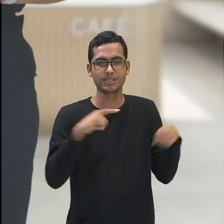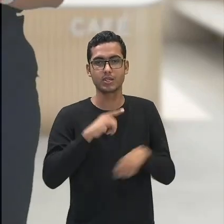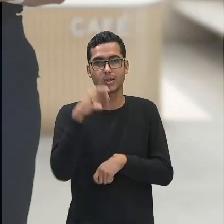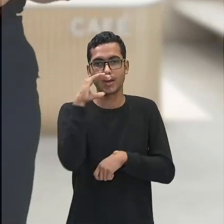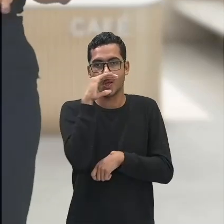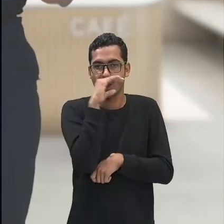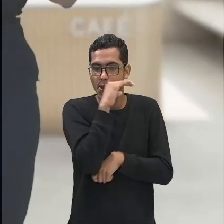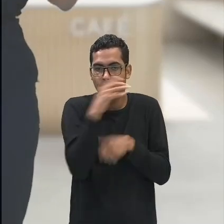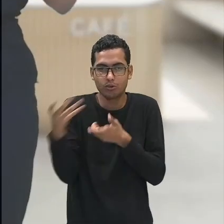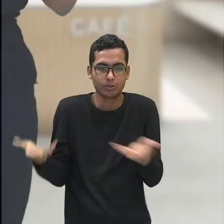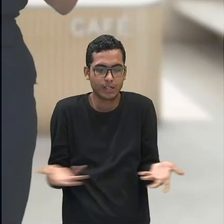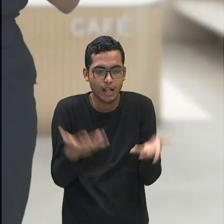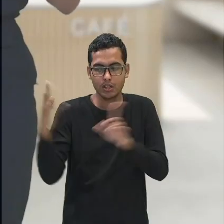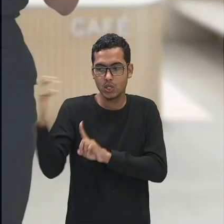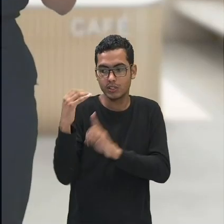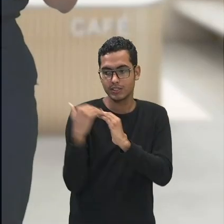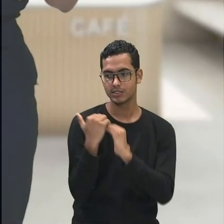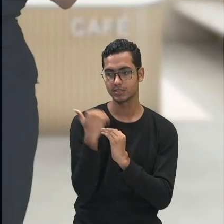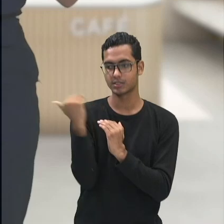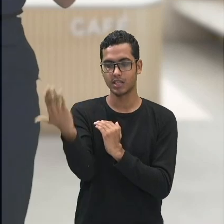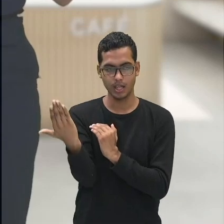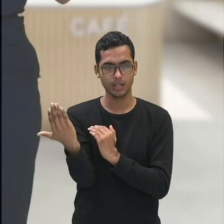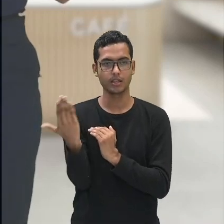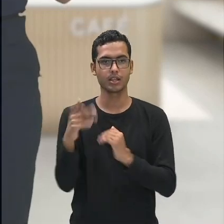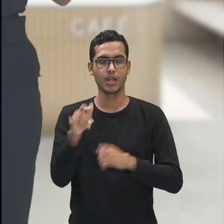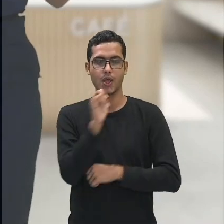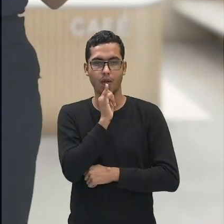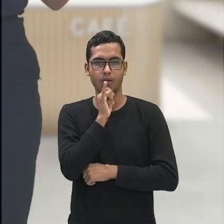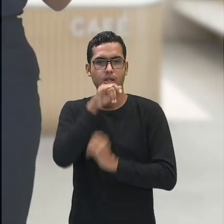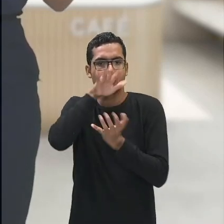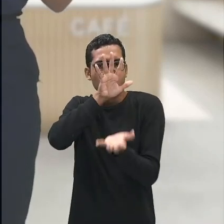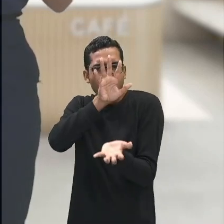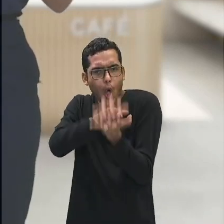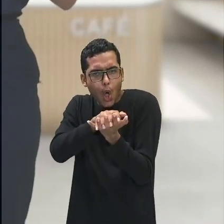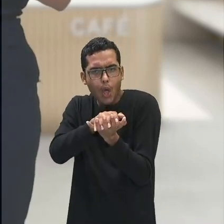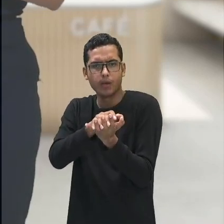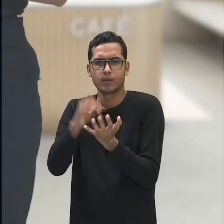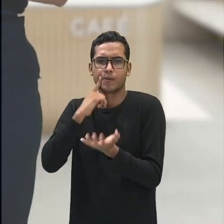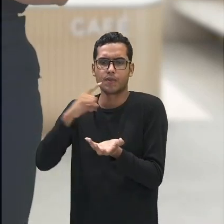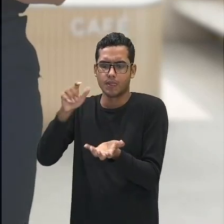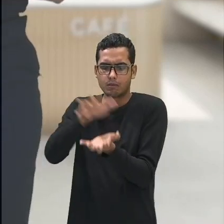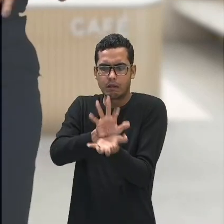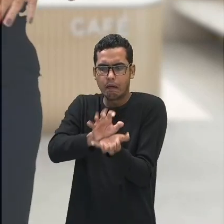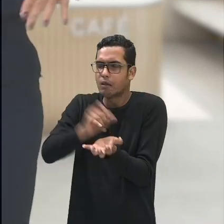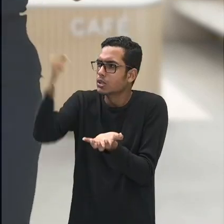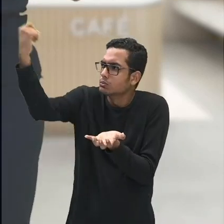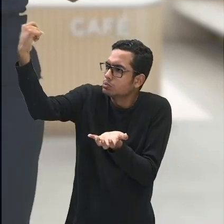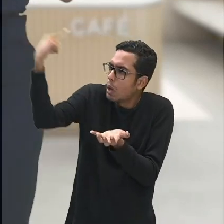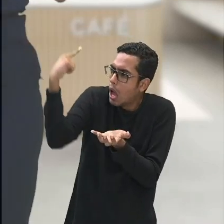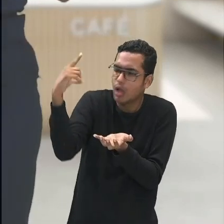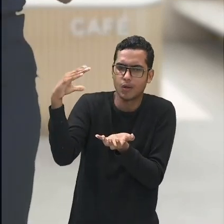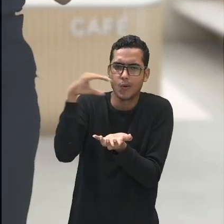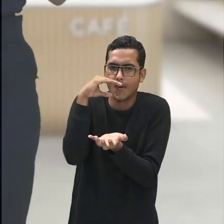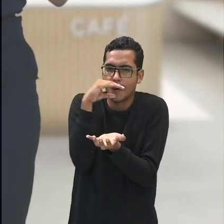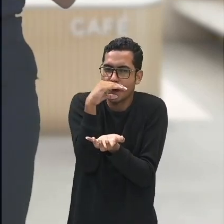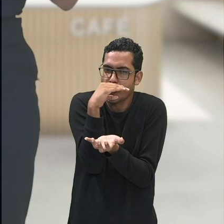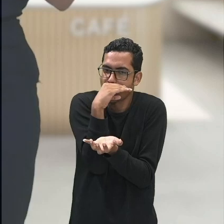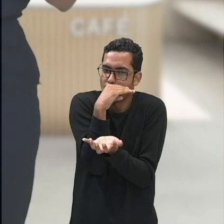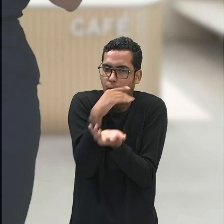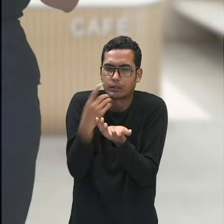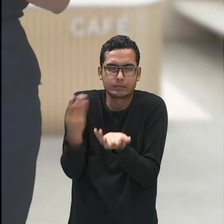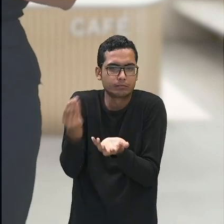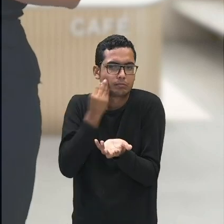gente ver ali um jacaré pegando sol, porque ele está ali recebendo calor para tentar manter ali